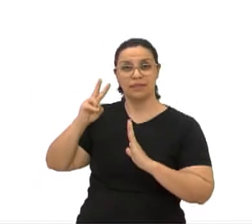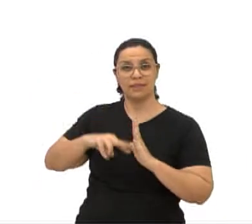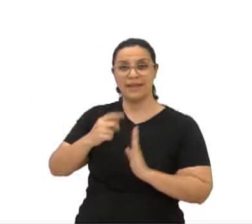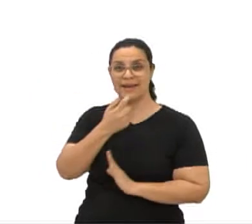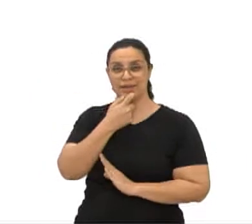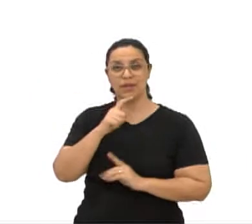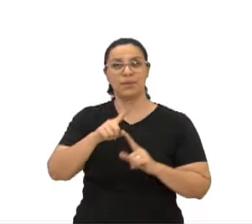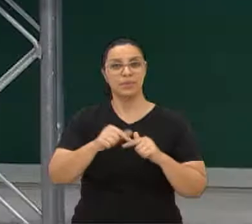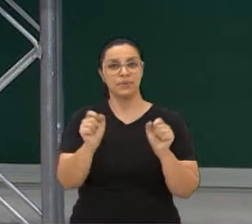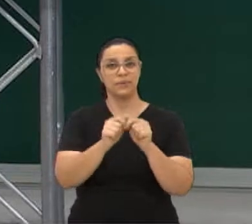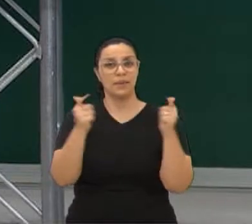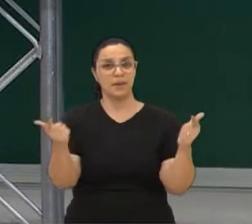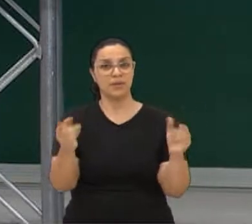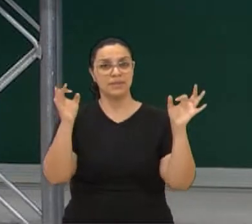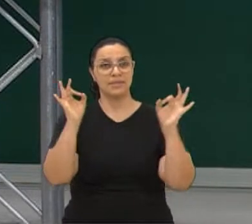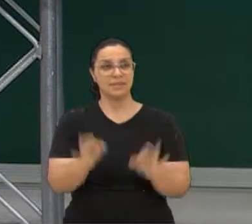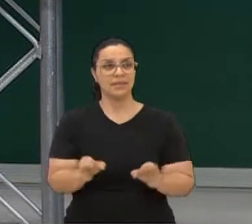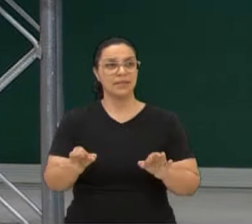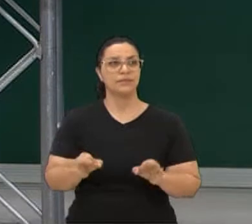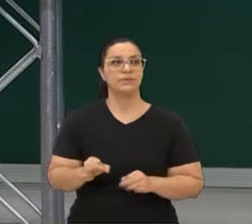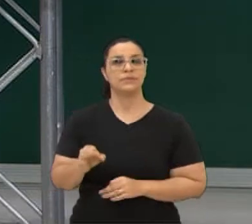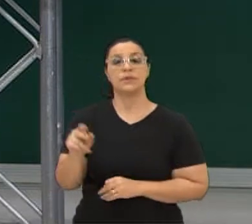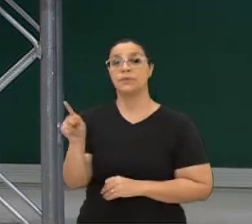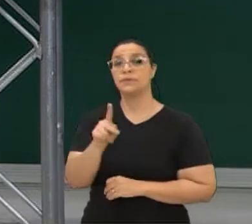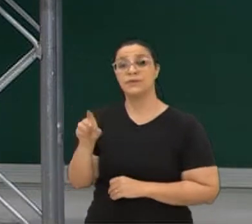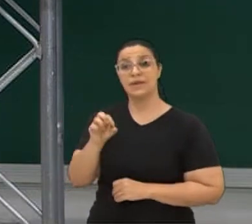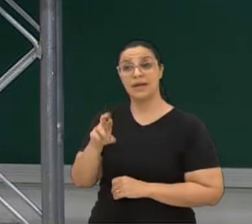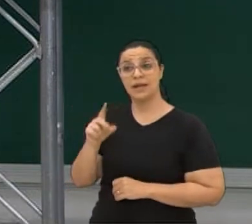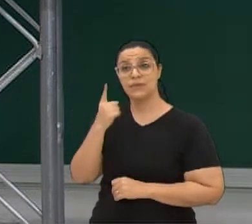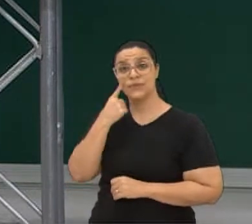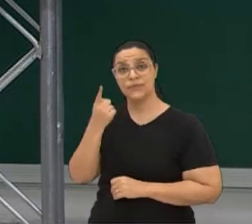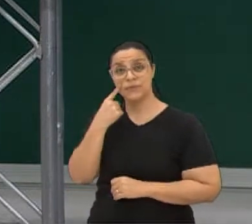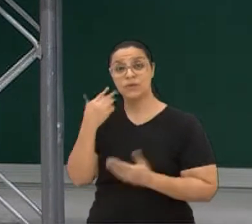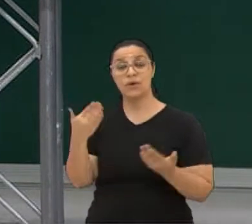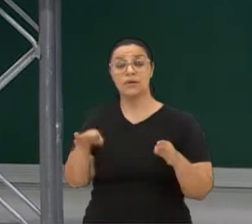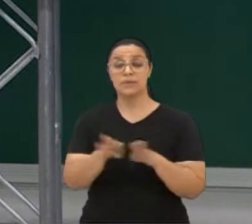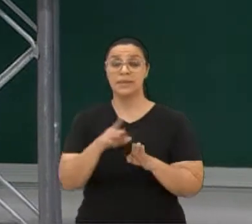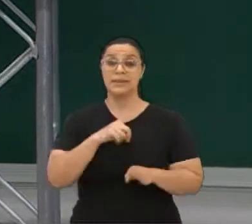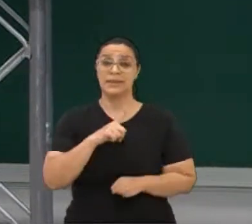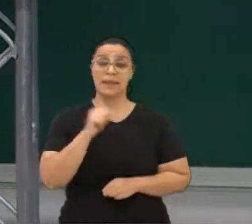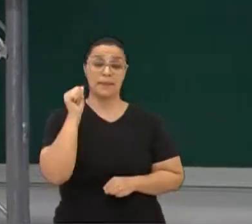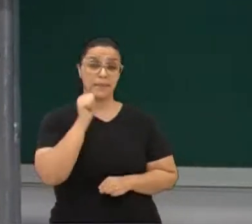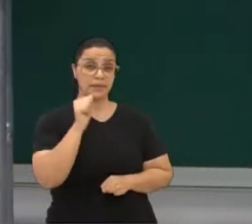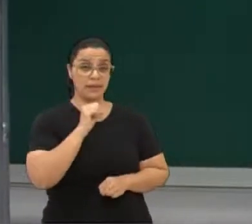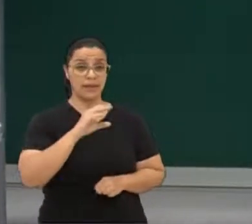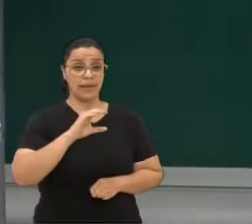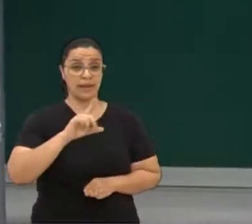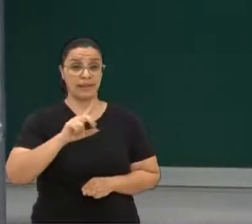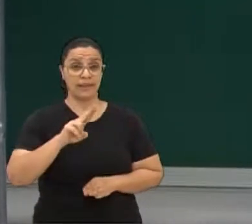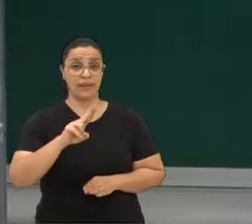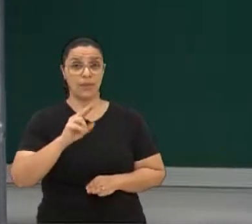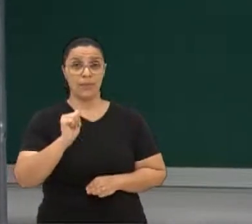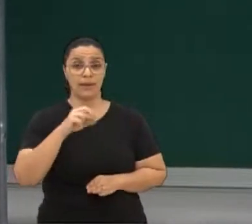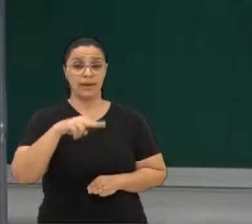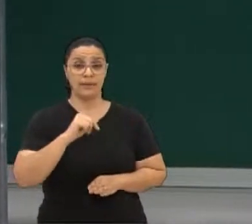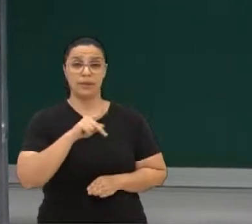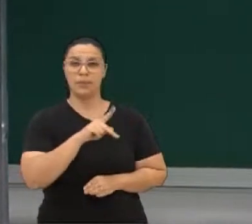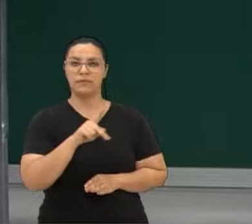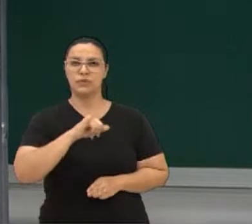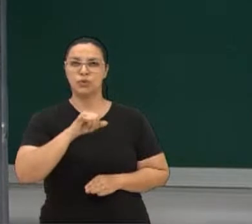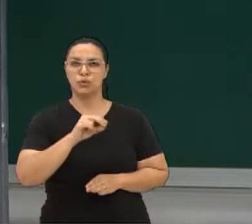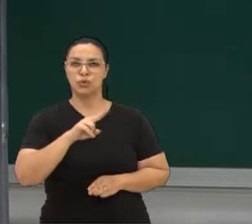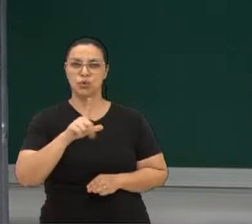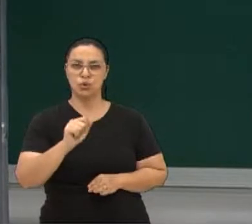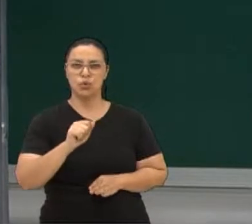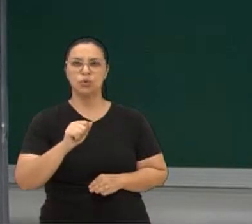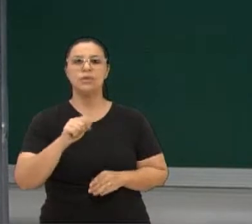acontecer a maioria acertou Carlos Onde Aqui tem a Kauane do Colégio Estadual Professor Júlio